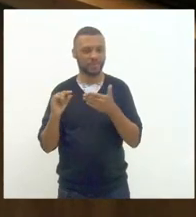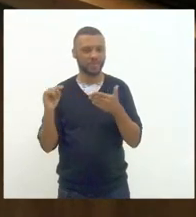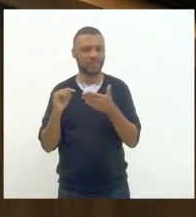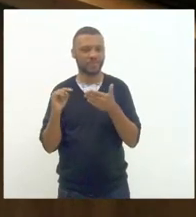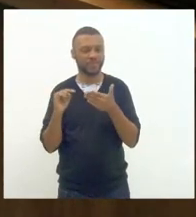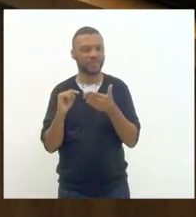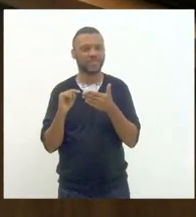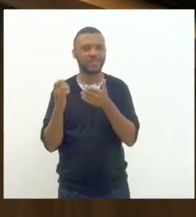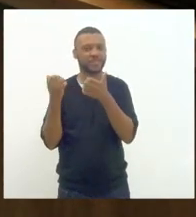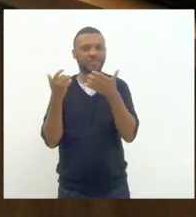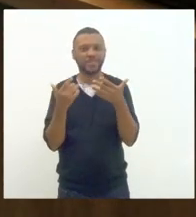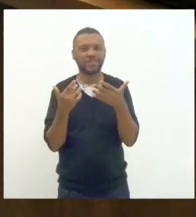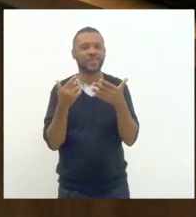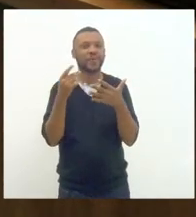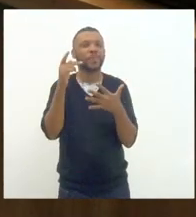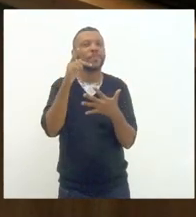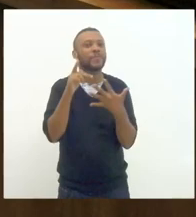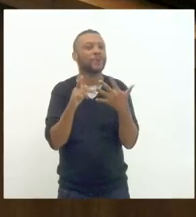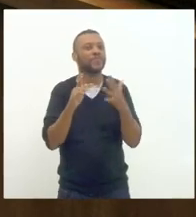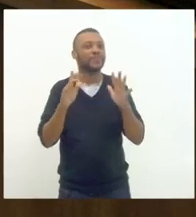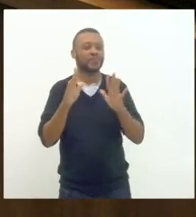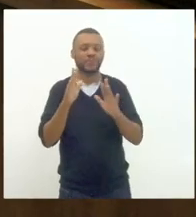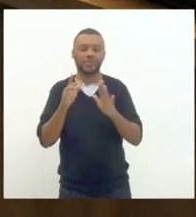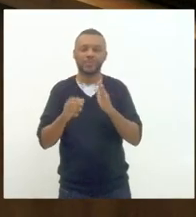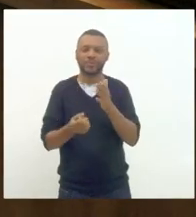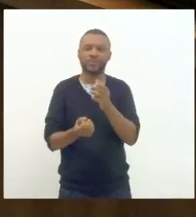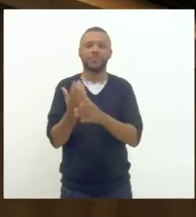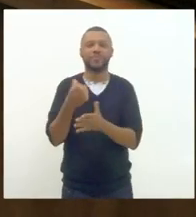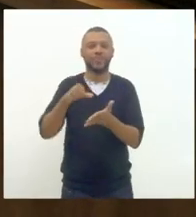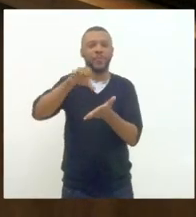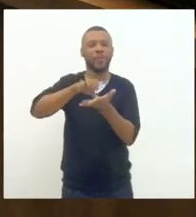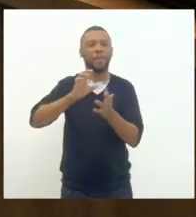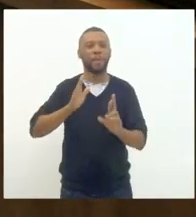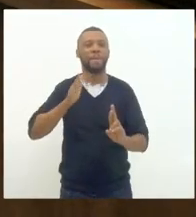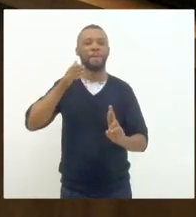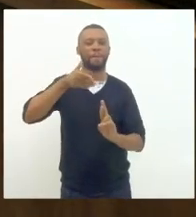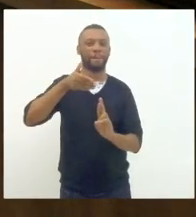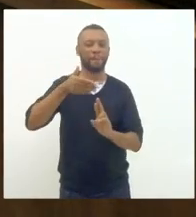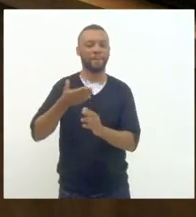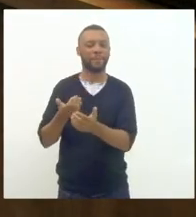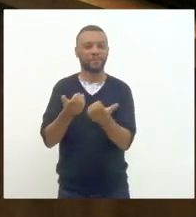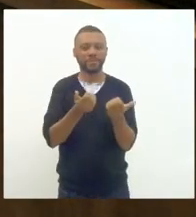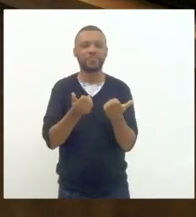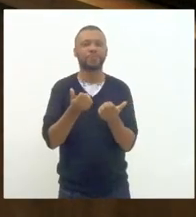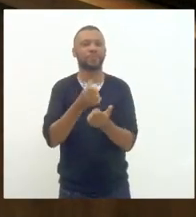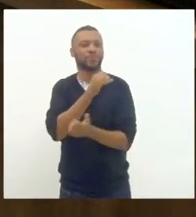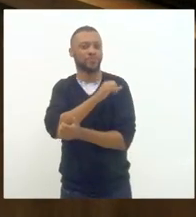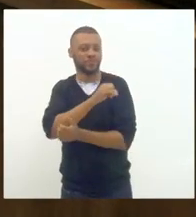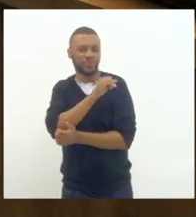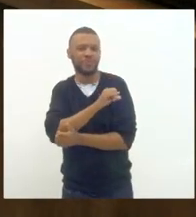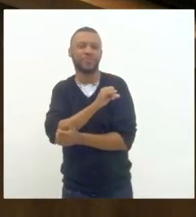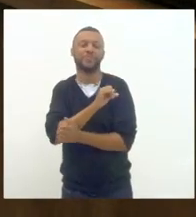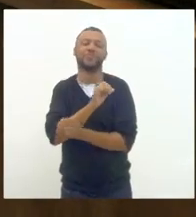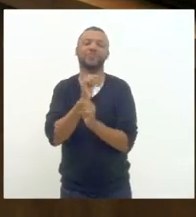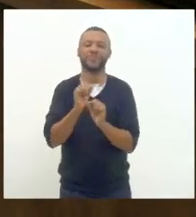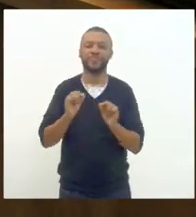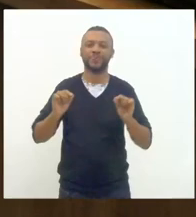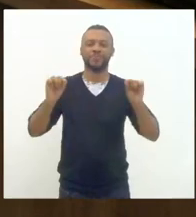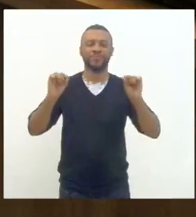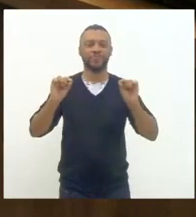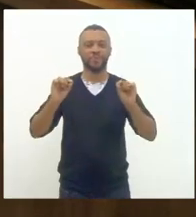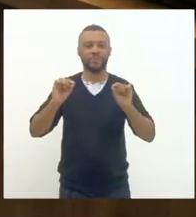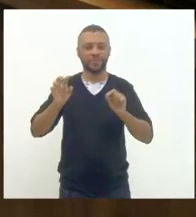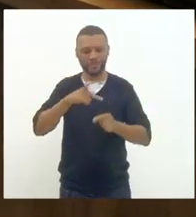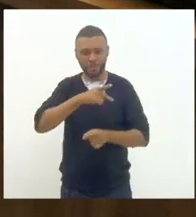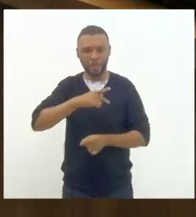estabelece parâmetros para a implantação do Centro de Referência da Juventude no âmbito do Estado do Rio de Janeiro e da outras providências. Senhora presidente,